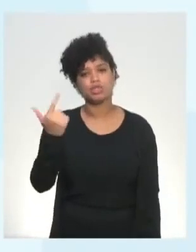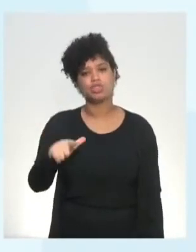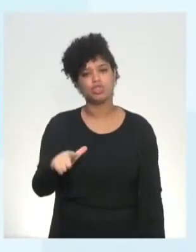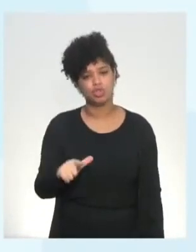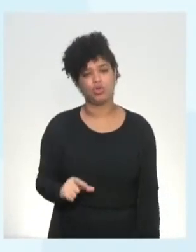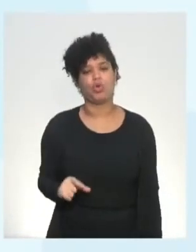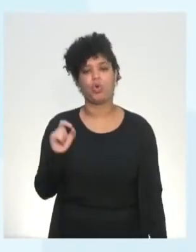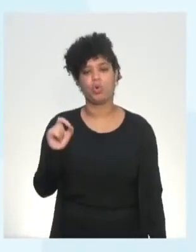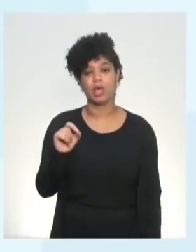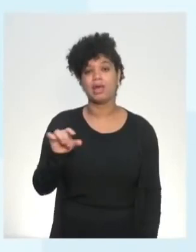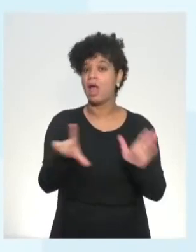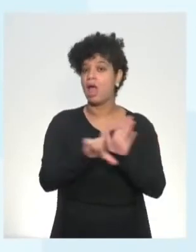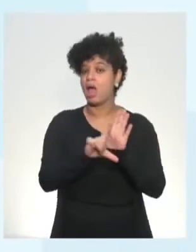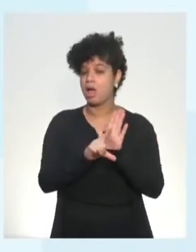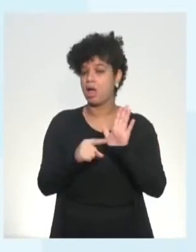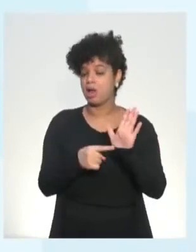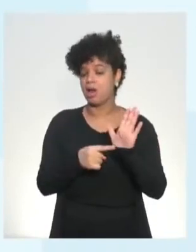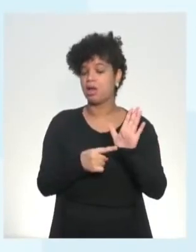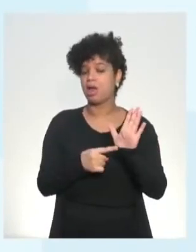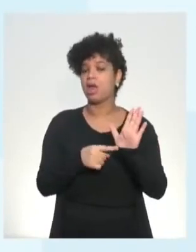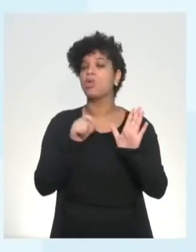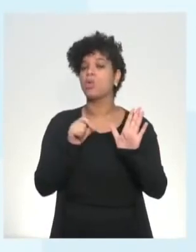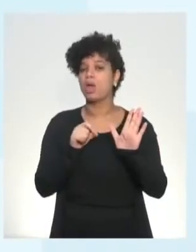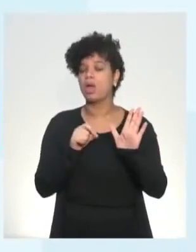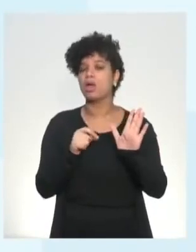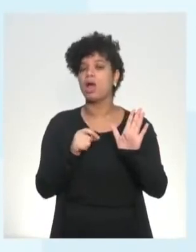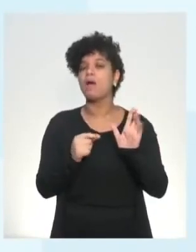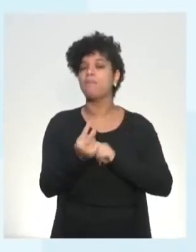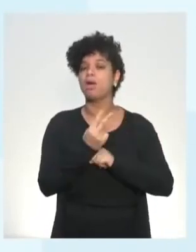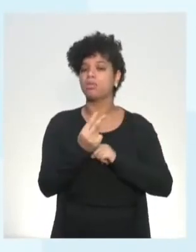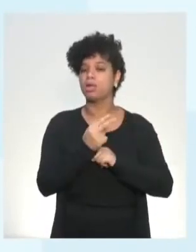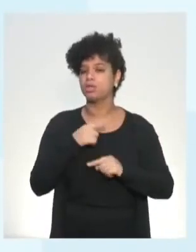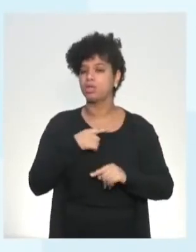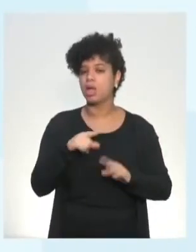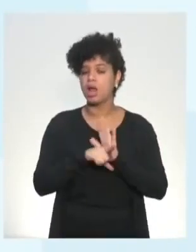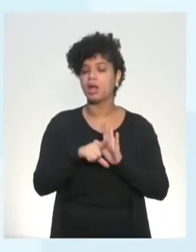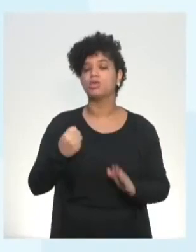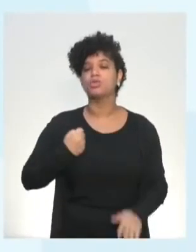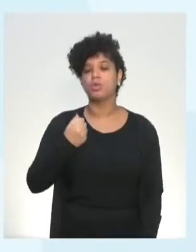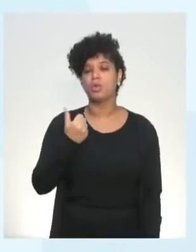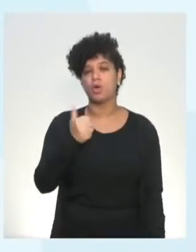Informamo-nos sobre a legislação que nos protege contra esses abusos e achamos a lei número